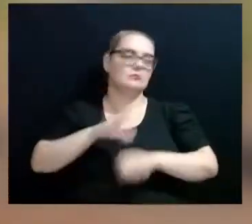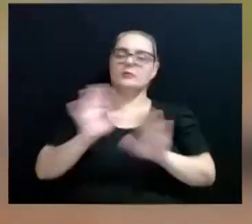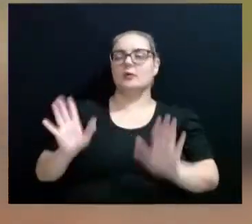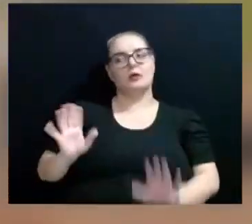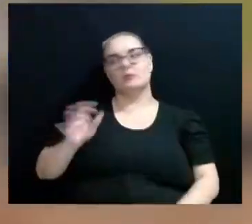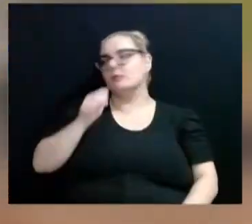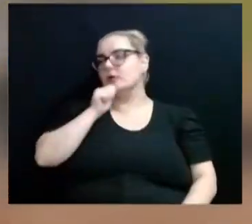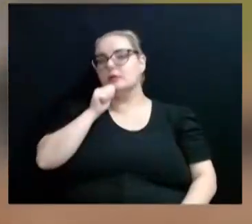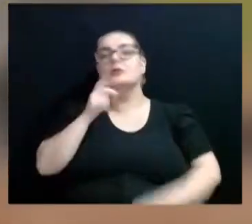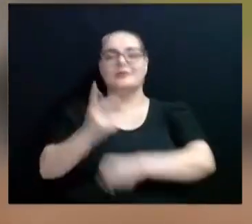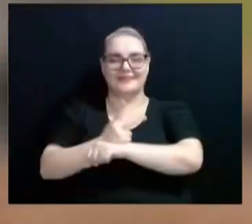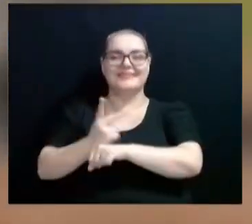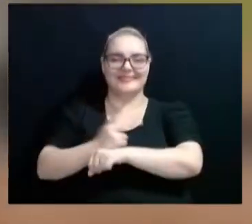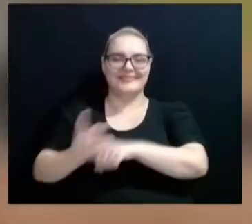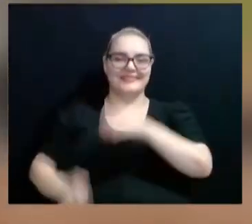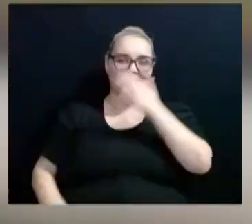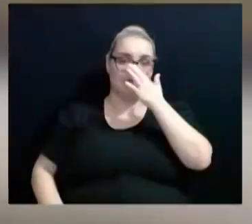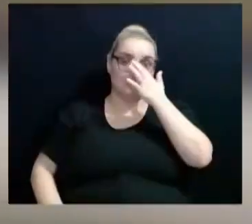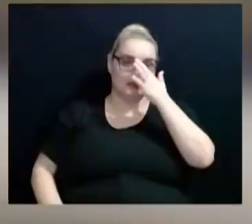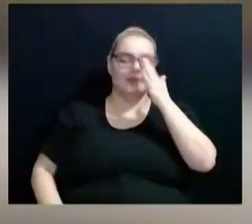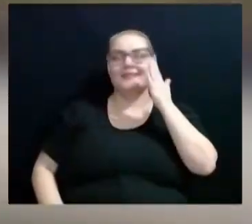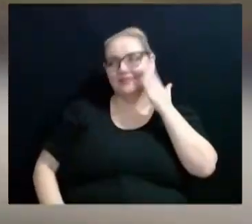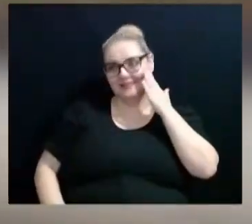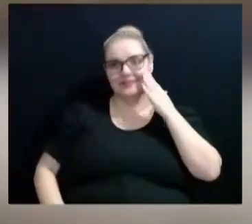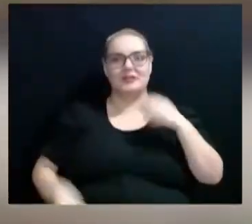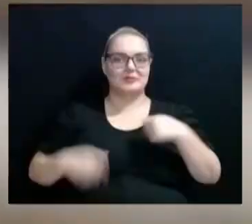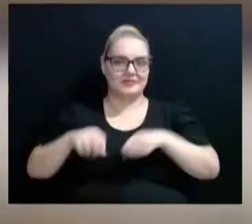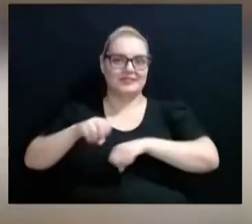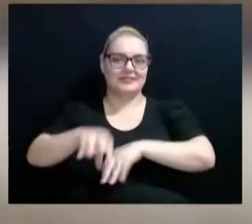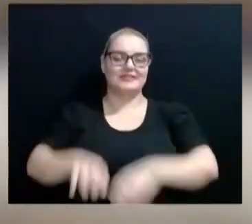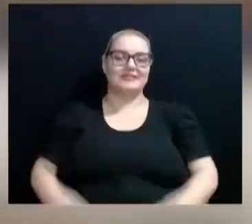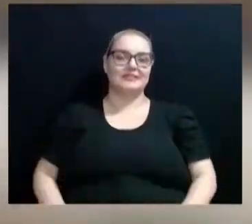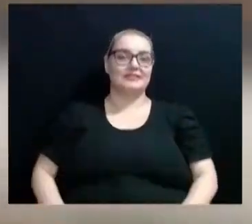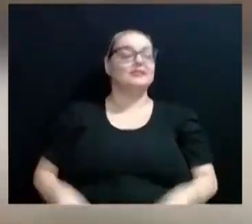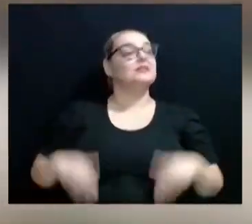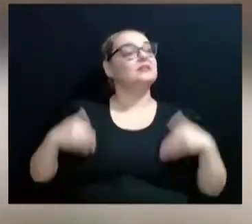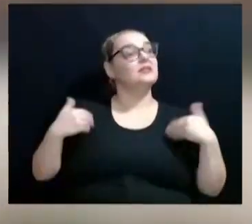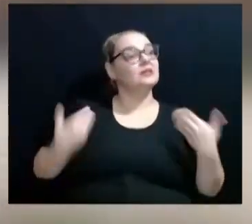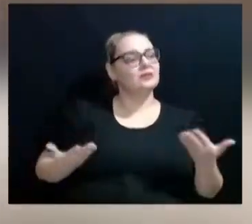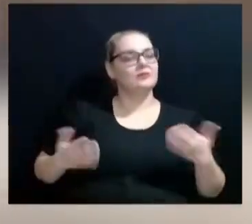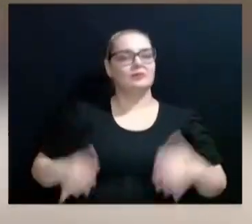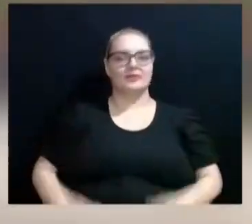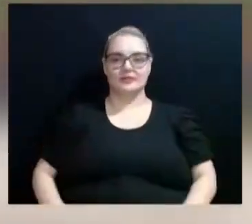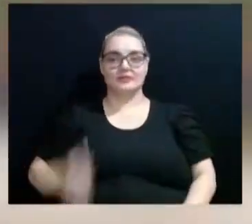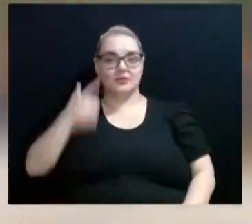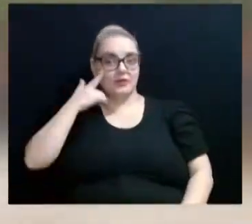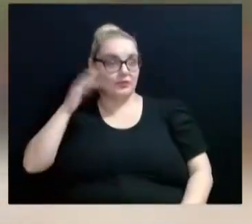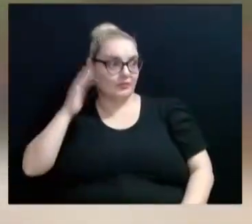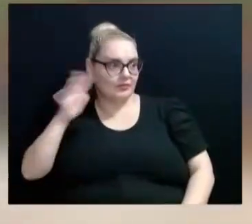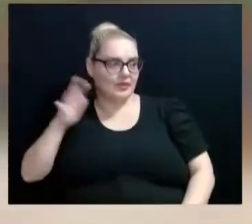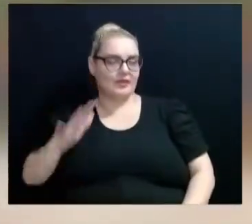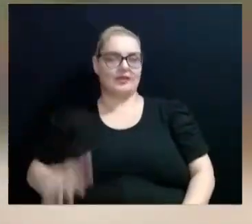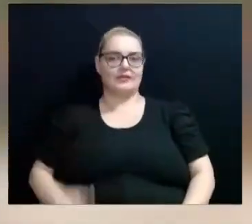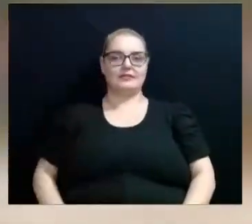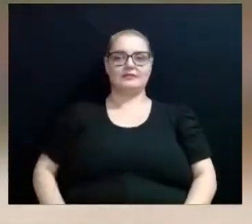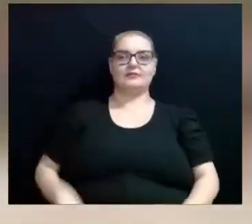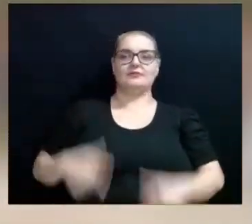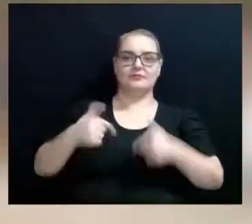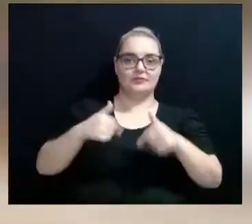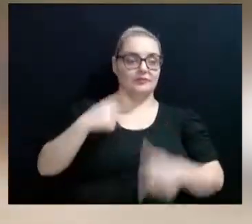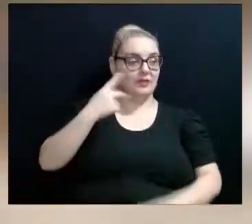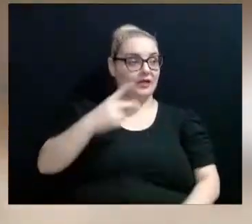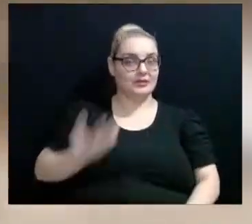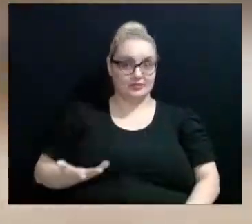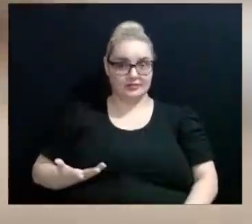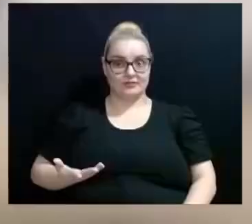eu não tive A- um aprendiz não falar é um assim, aprendiz passar, para passar. ainda não, estou Tá. procurando, aliás, Ah, eu preciso entendi. passar isso. E aí,